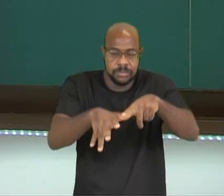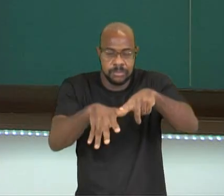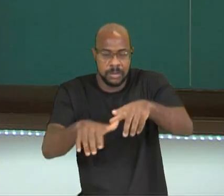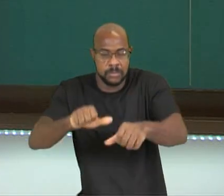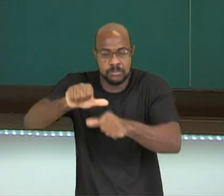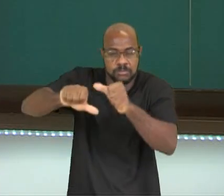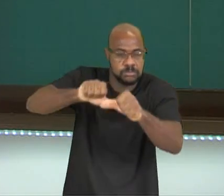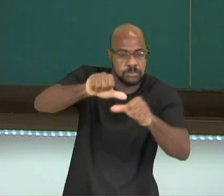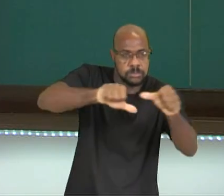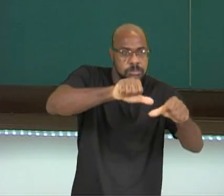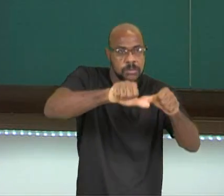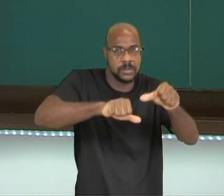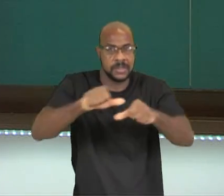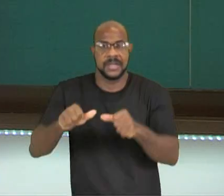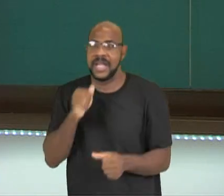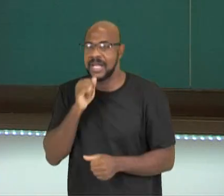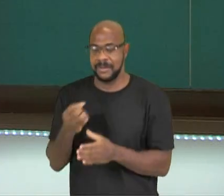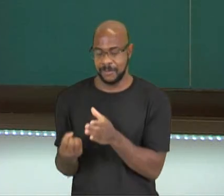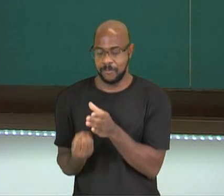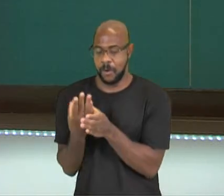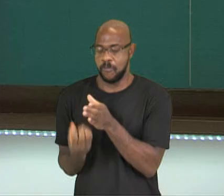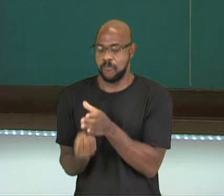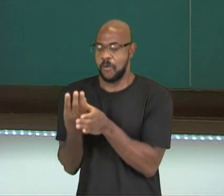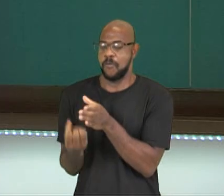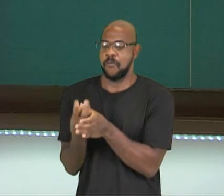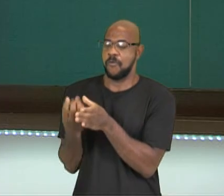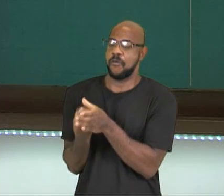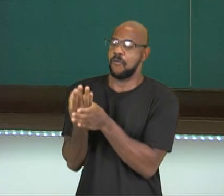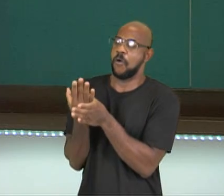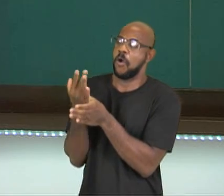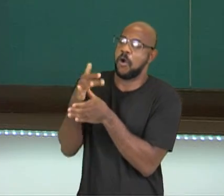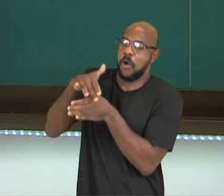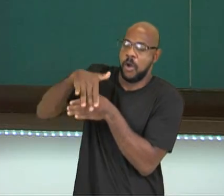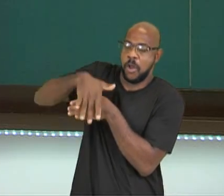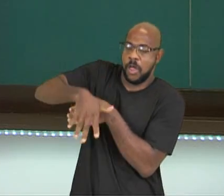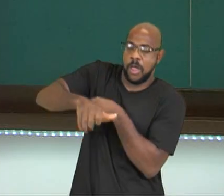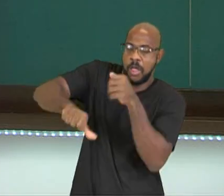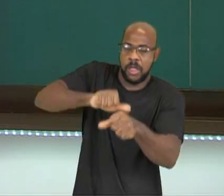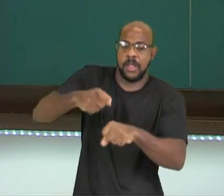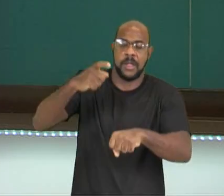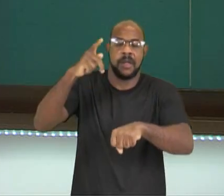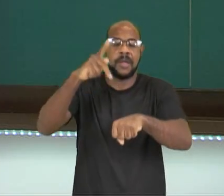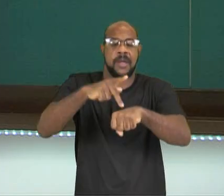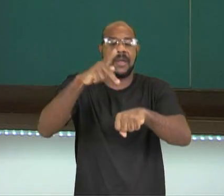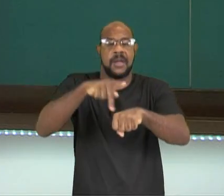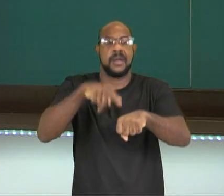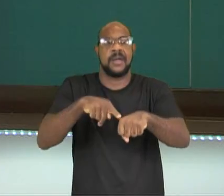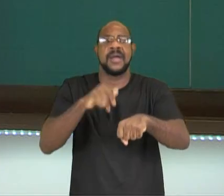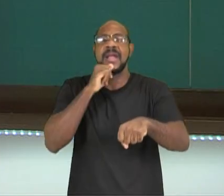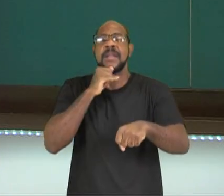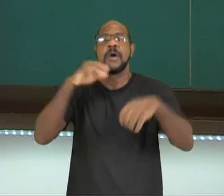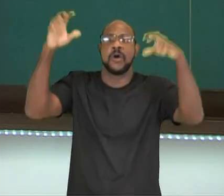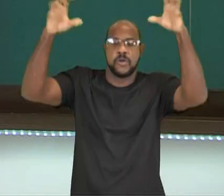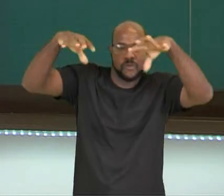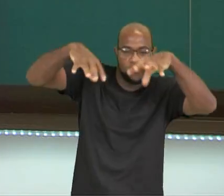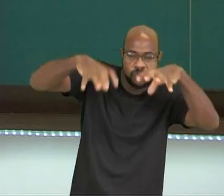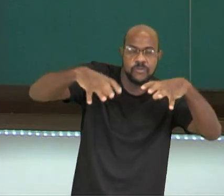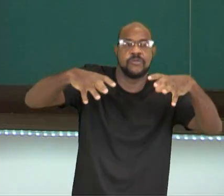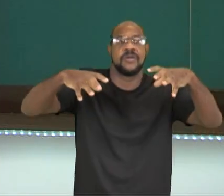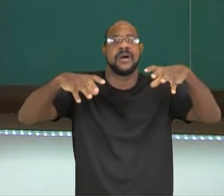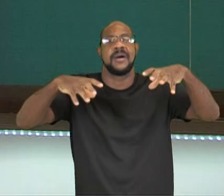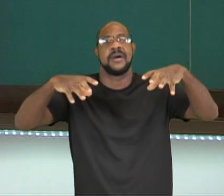Então, a erupção vulcânica, e aí solidifica, vira rocha. E vem lá a água da chuva, o vento, e